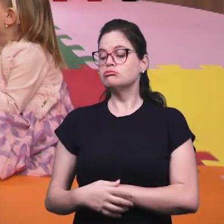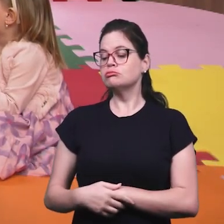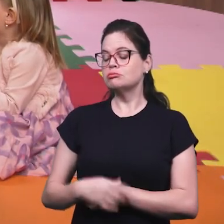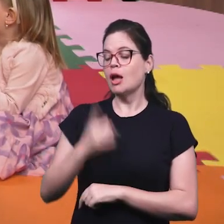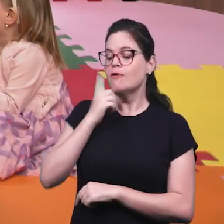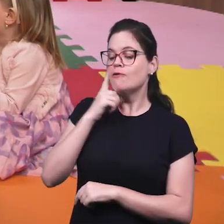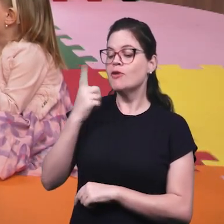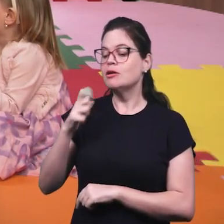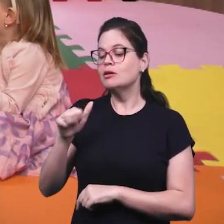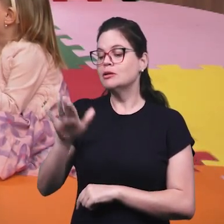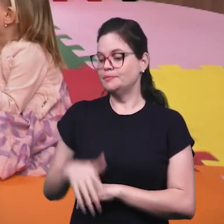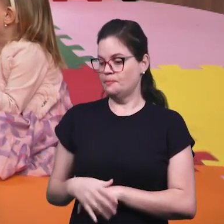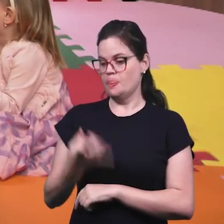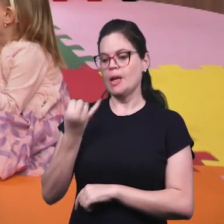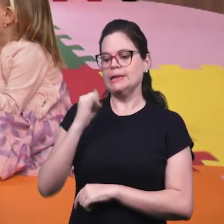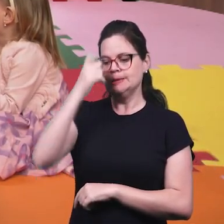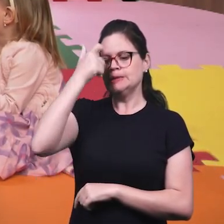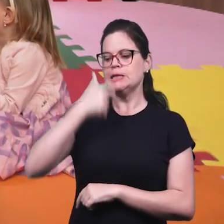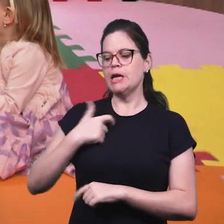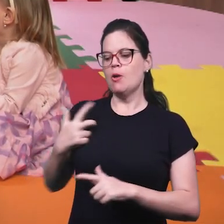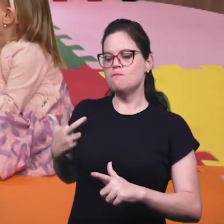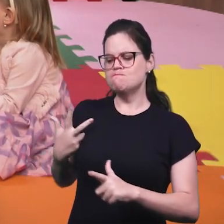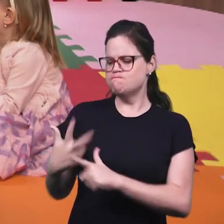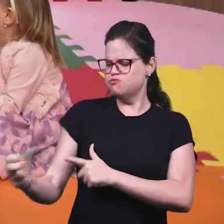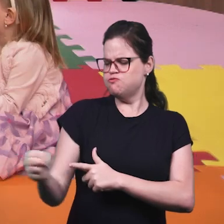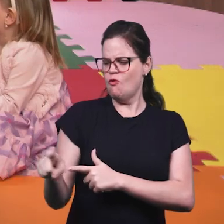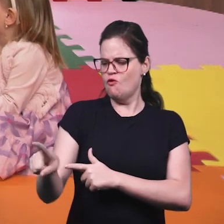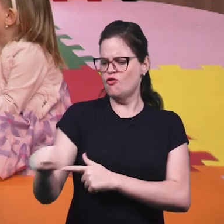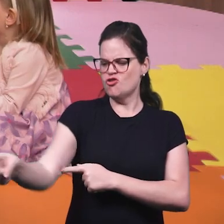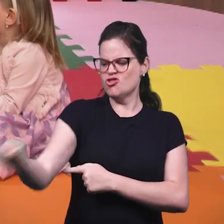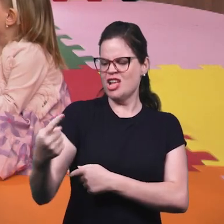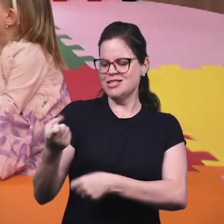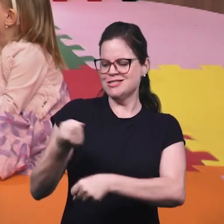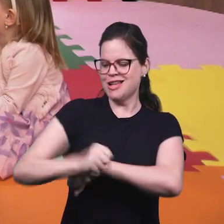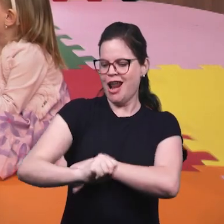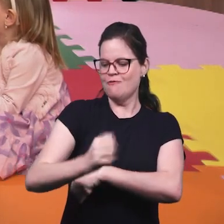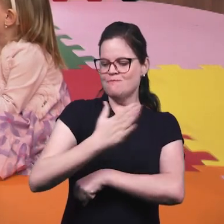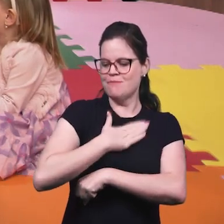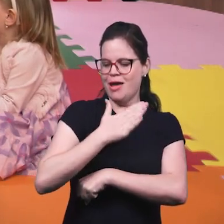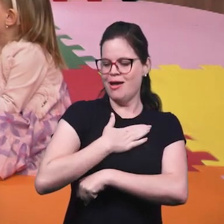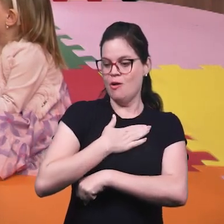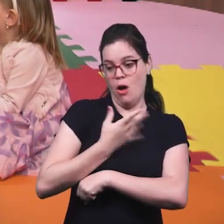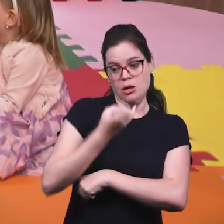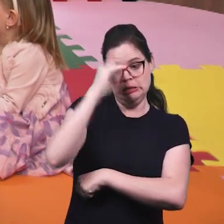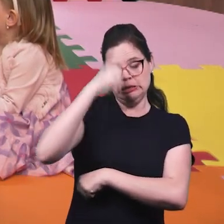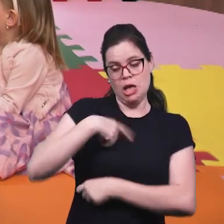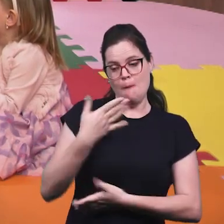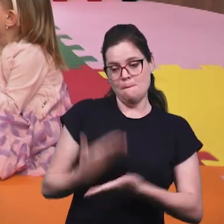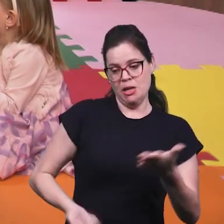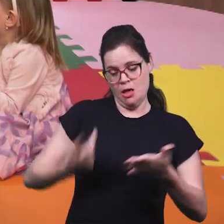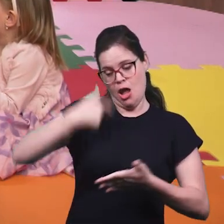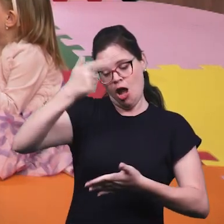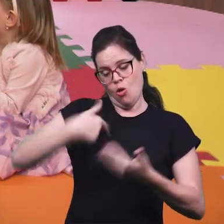olha, se eu ganhar, vocês vão ser meus servos. E se eu perder,